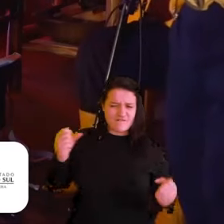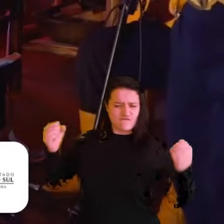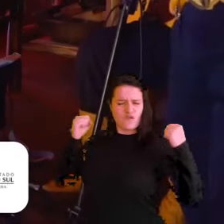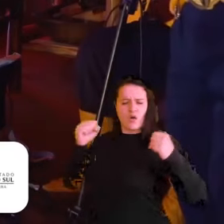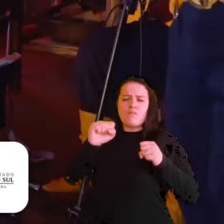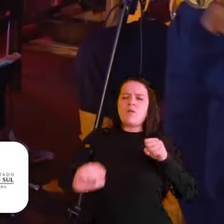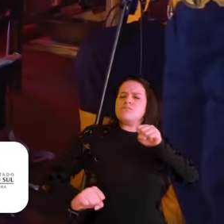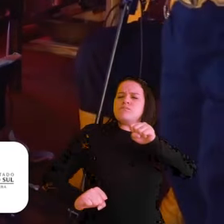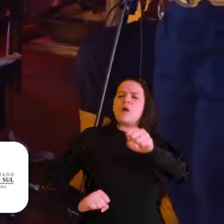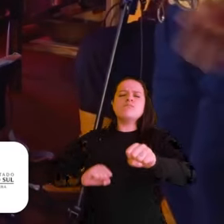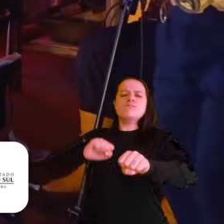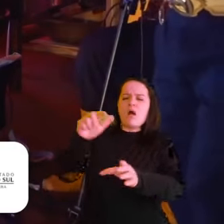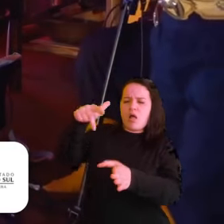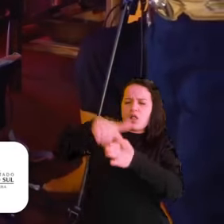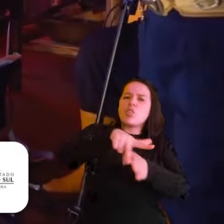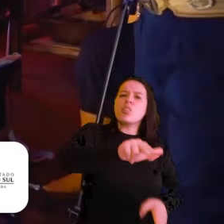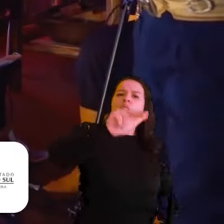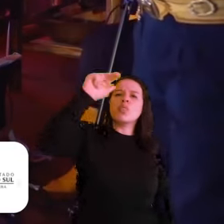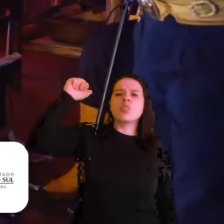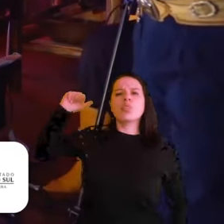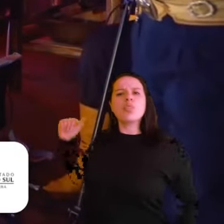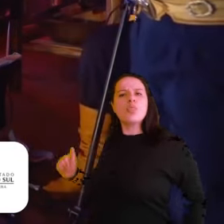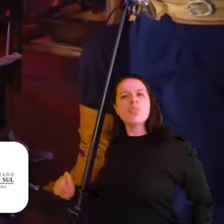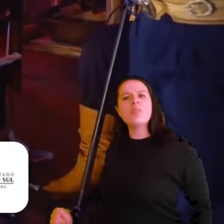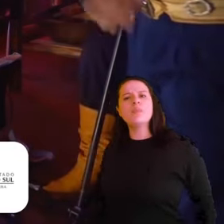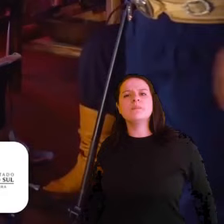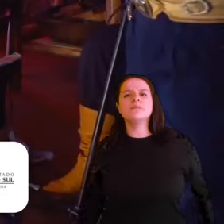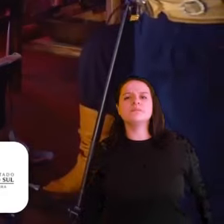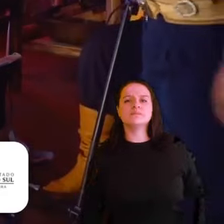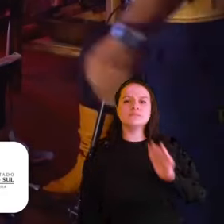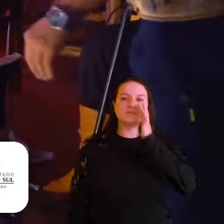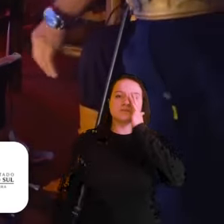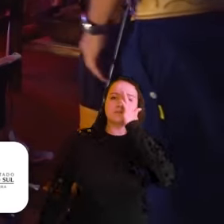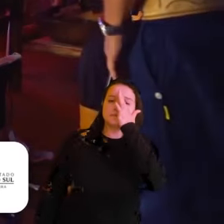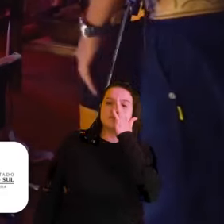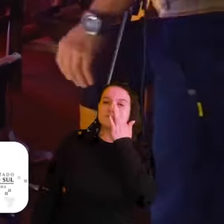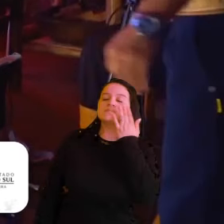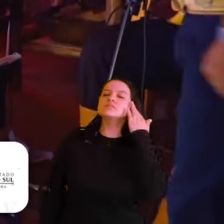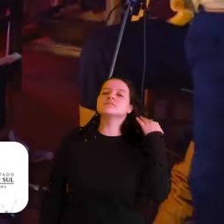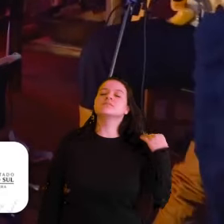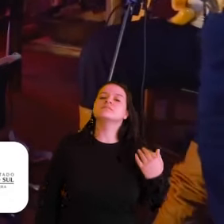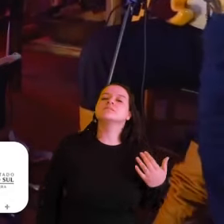cavalos soubessem sua força, ninguém parava em seu lombo.